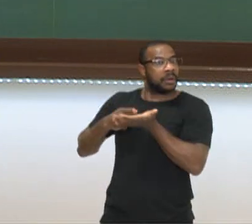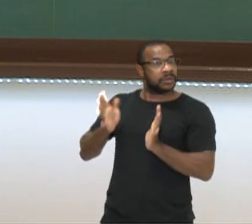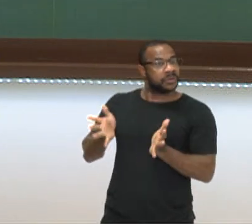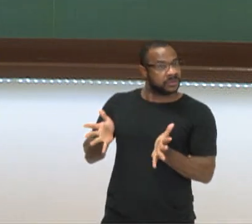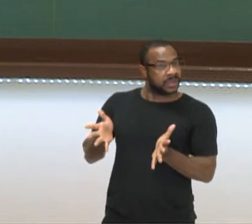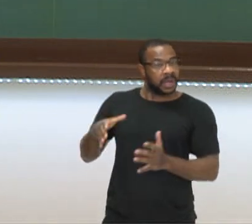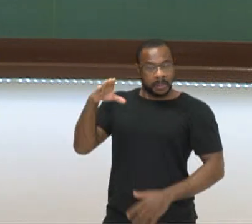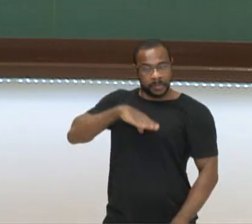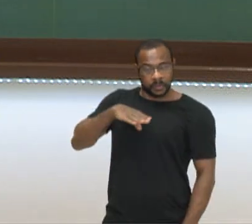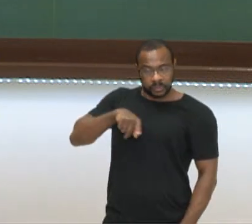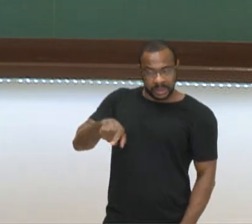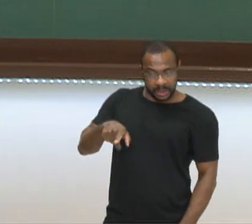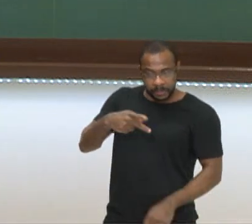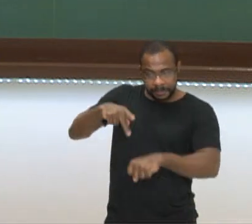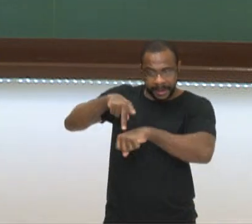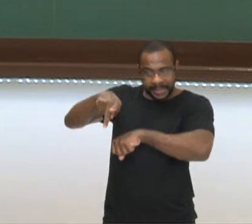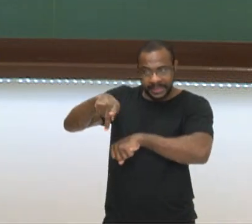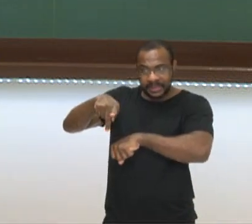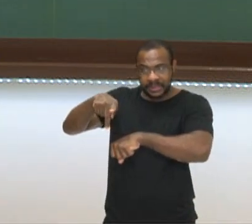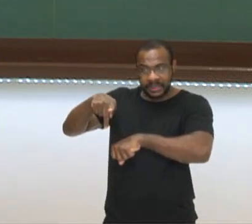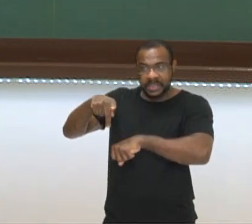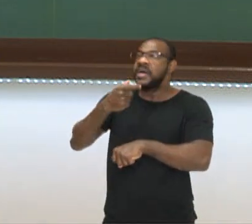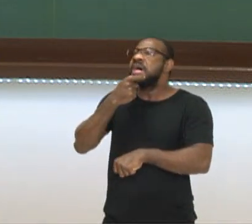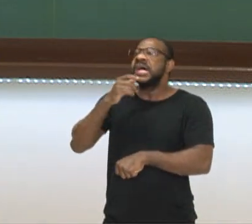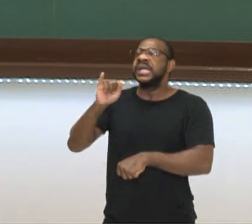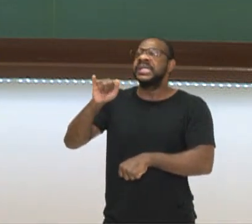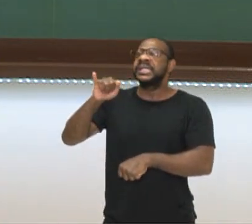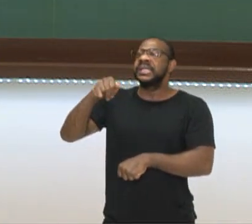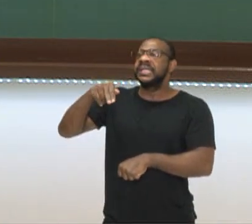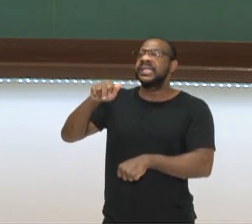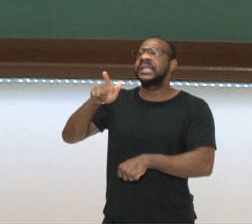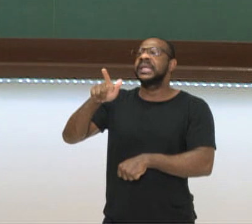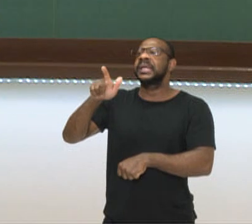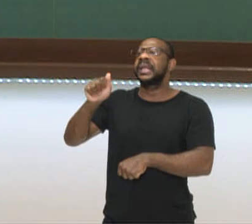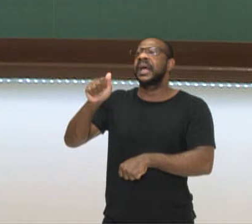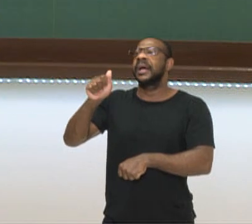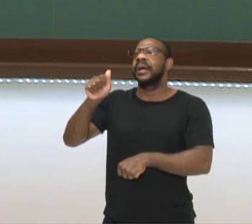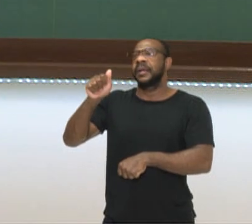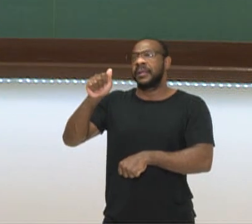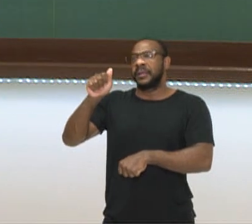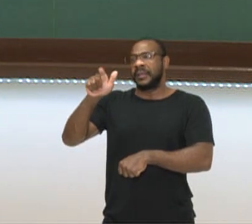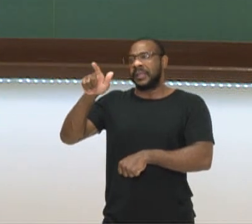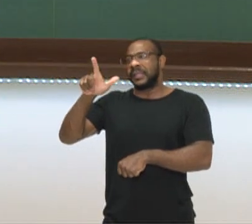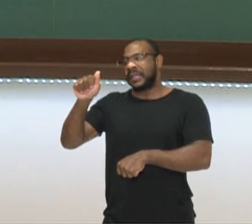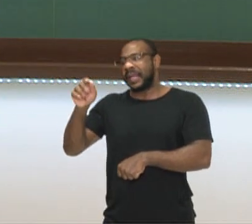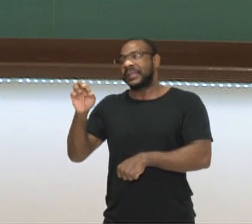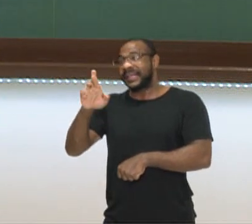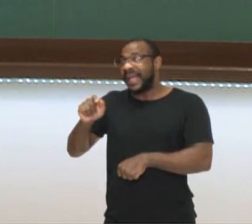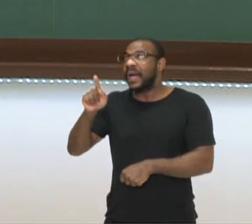verdade, Portugal ele já estava assim, bastante à mercê do poder econômico e comercial da Inglaterra.